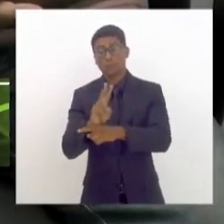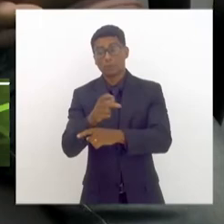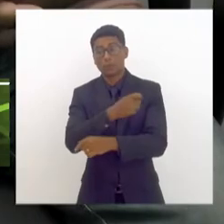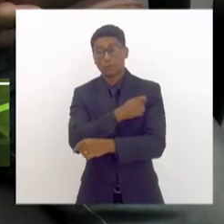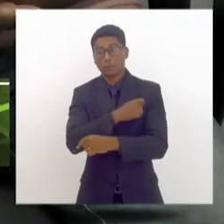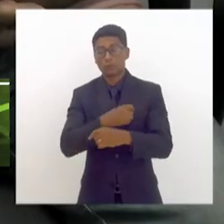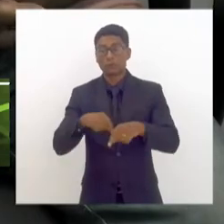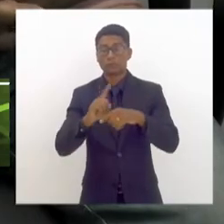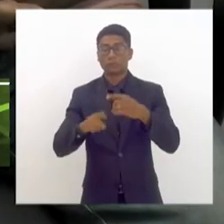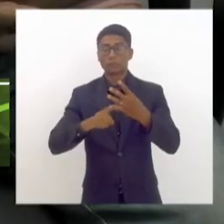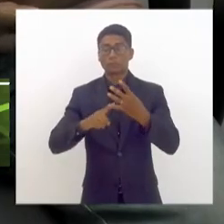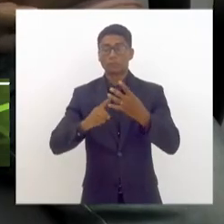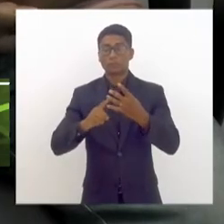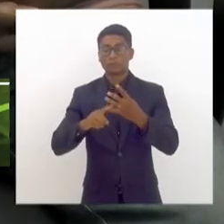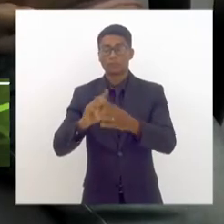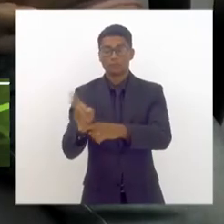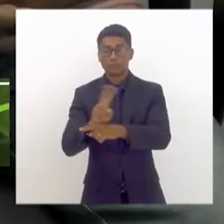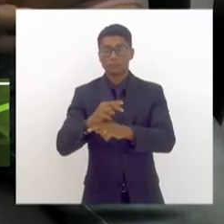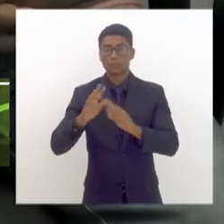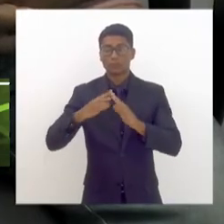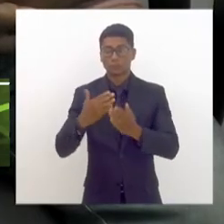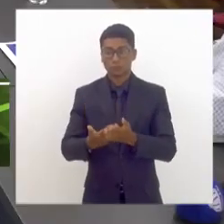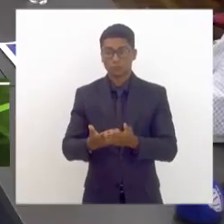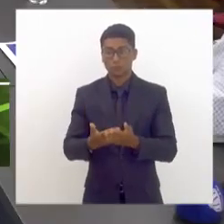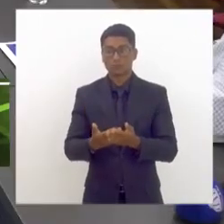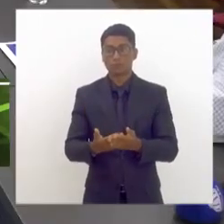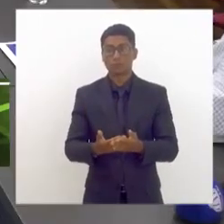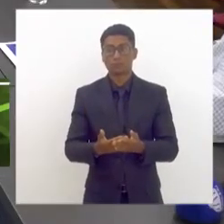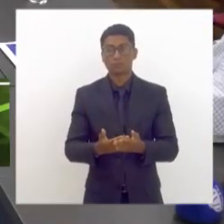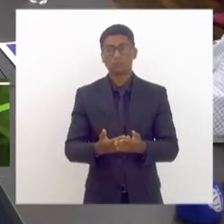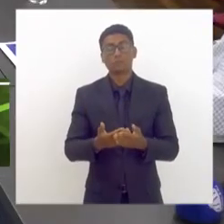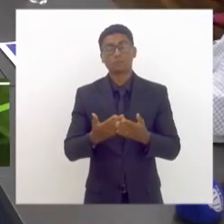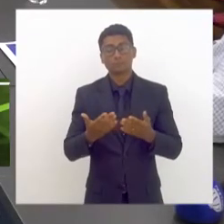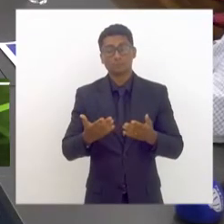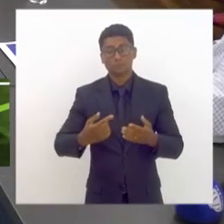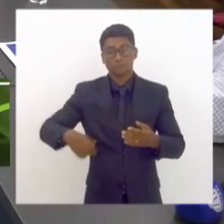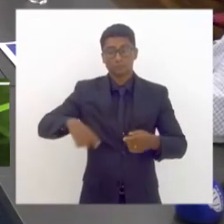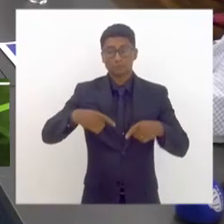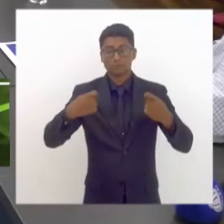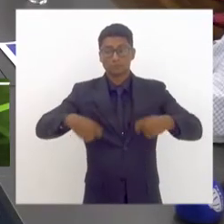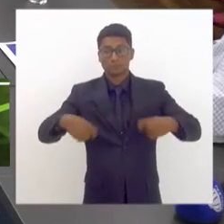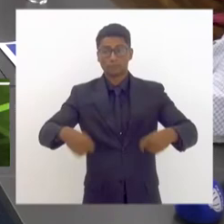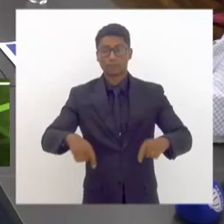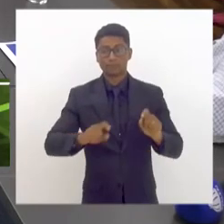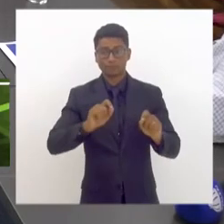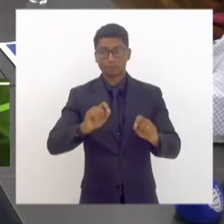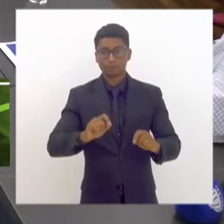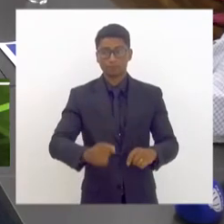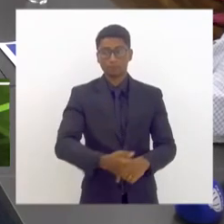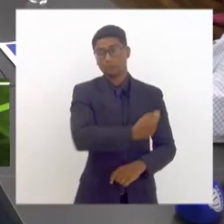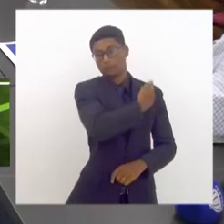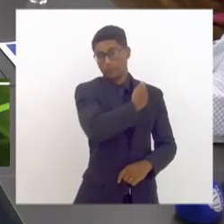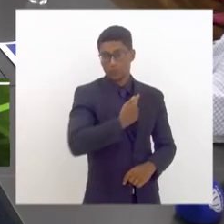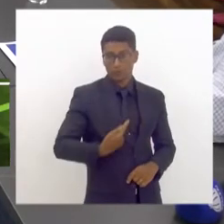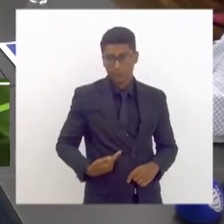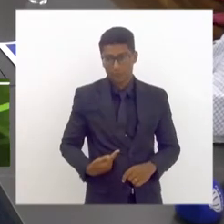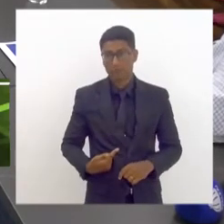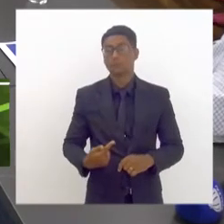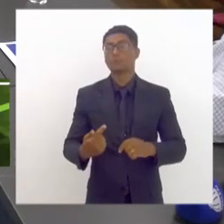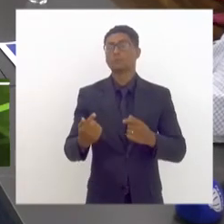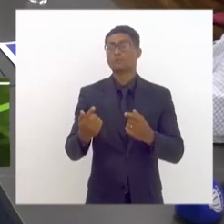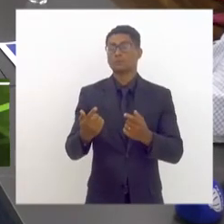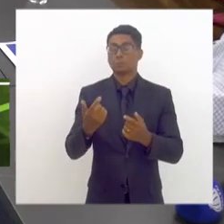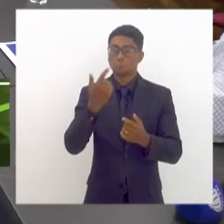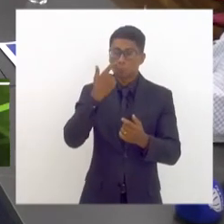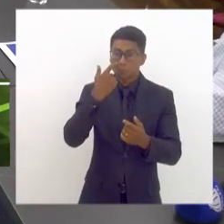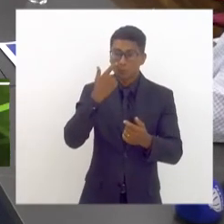falta tudo na SEDUC também, mas é uma quantidade pequena. Acho que a gente precisava avançar por um entendimento com o governo para que, pelo menos o